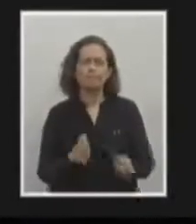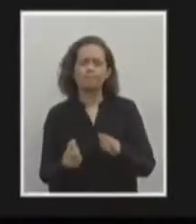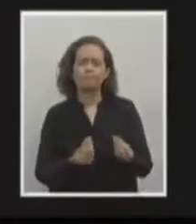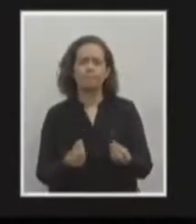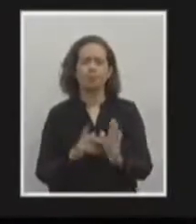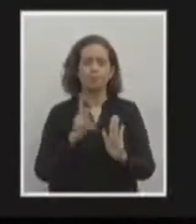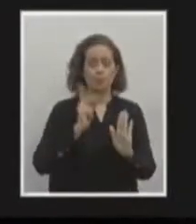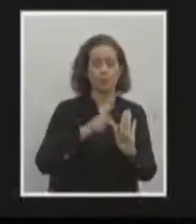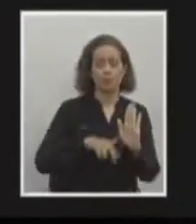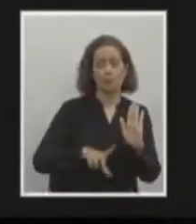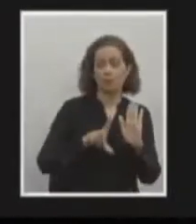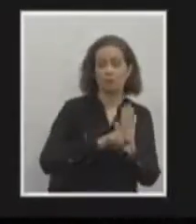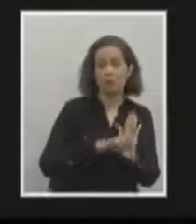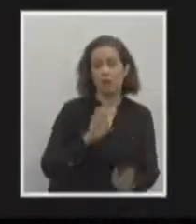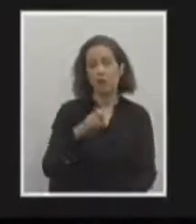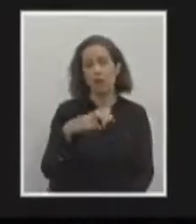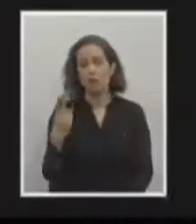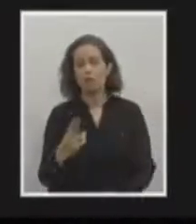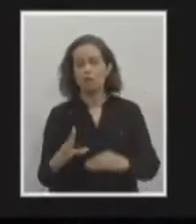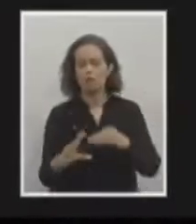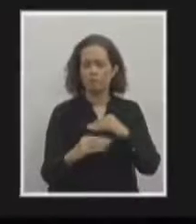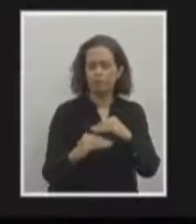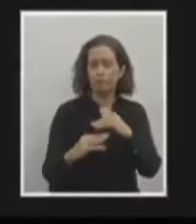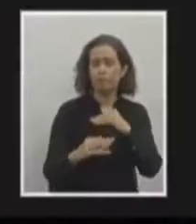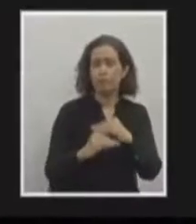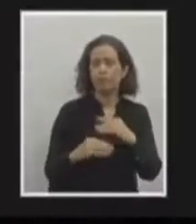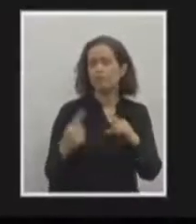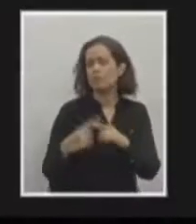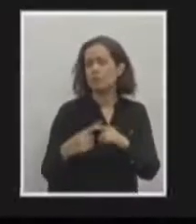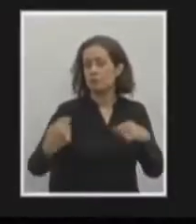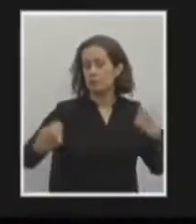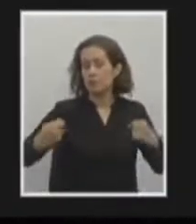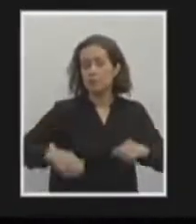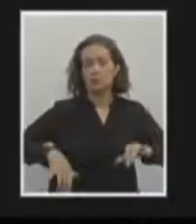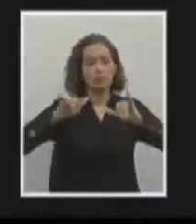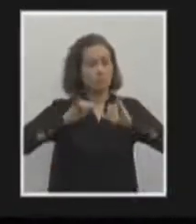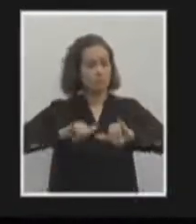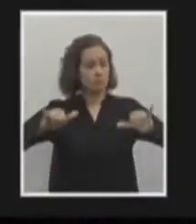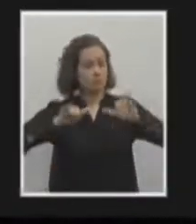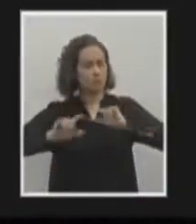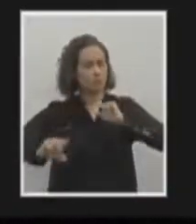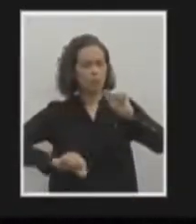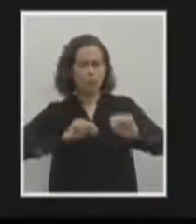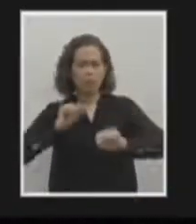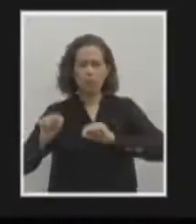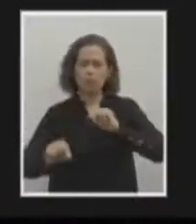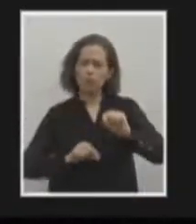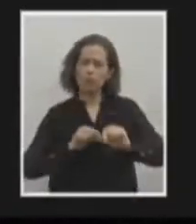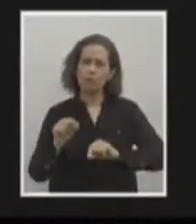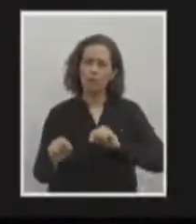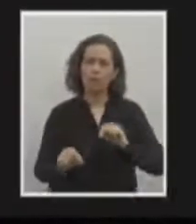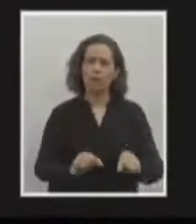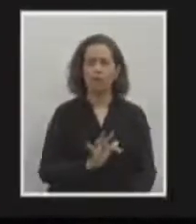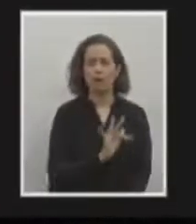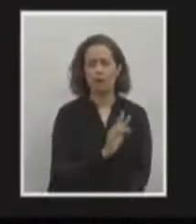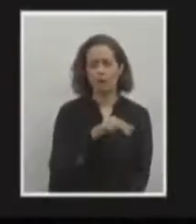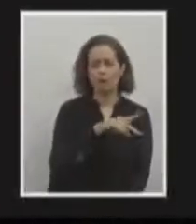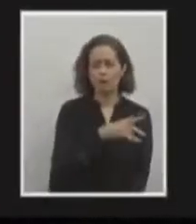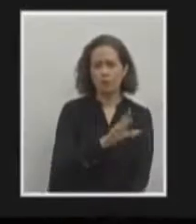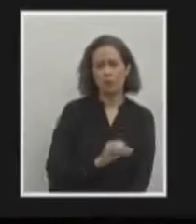de emenda a essas leis, porque nós precisamos aclarar o que é função, o que é